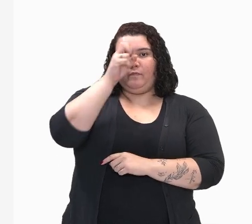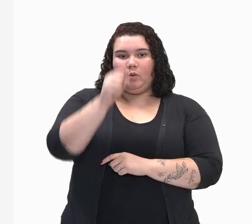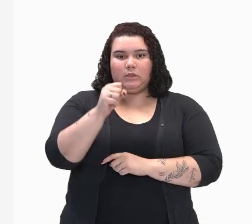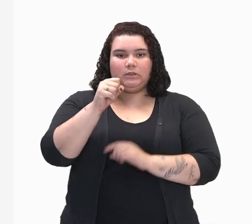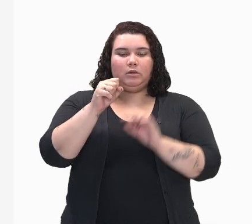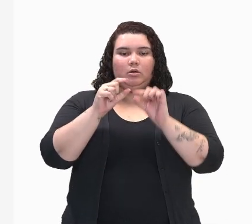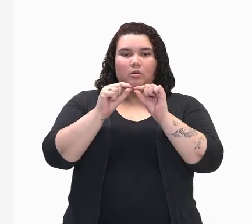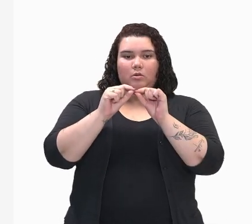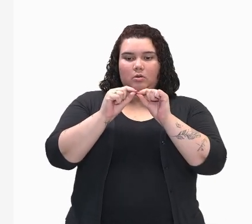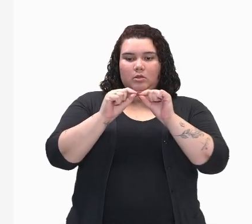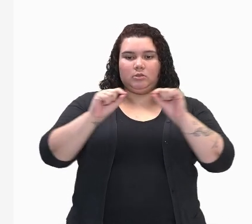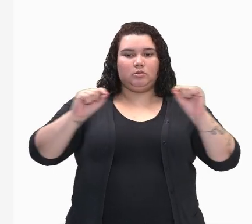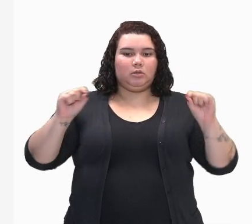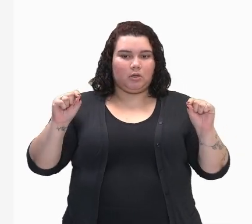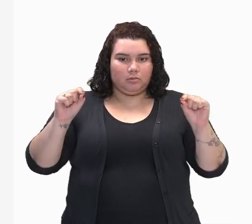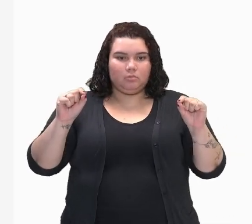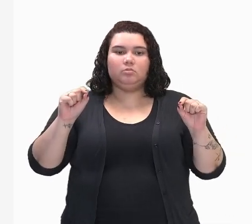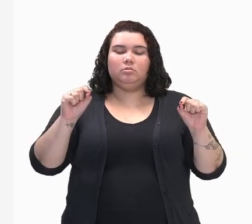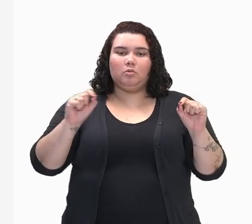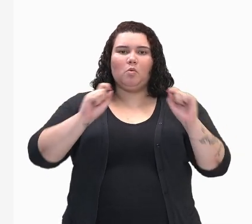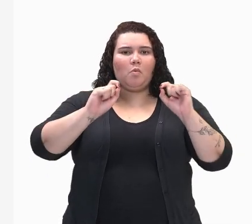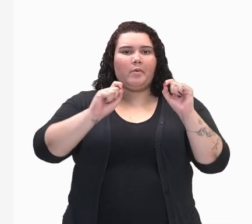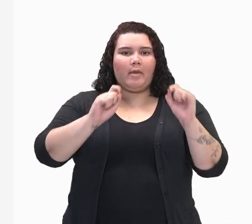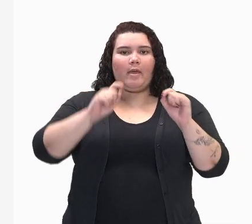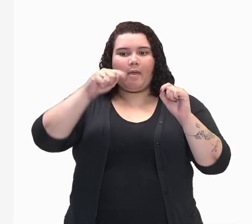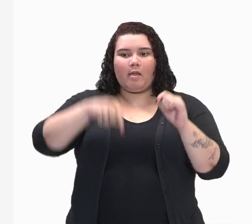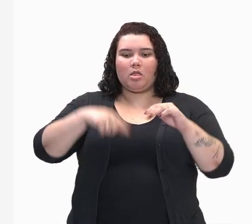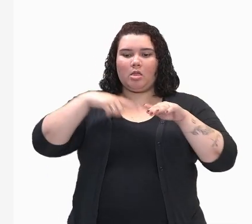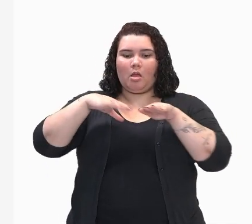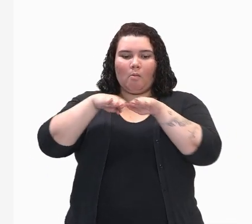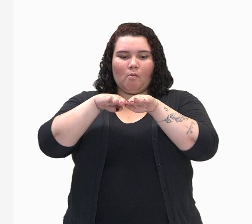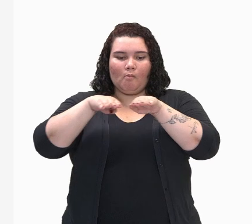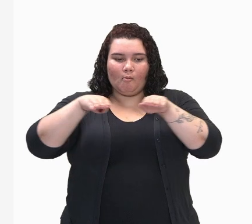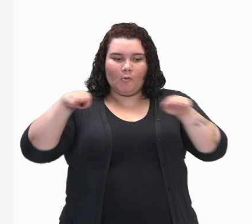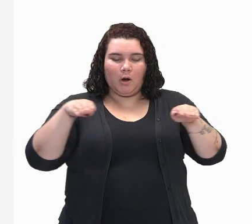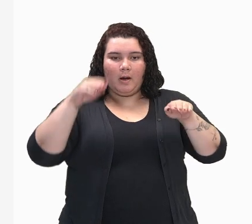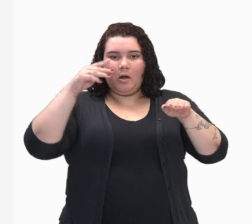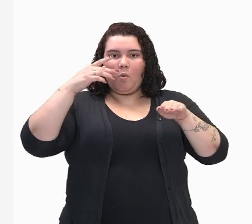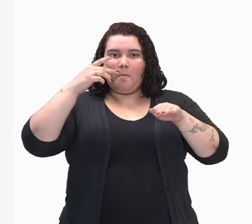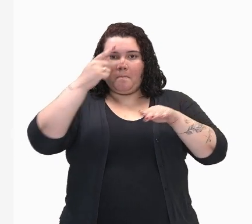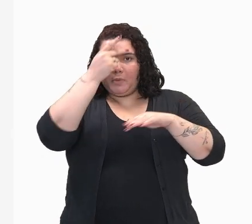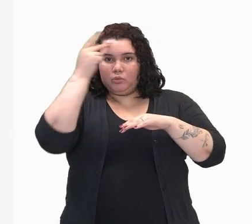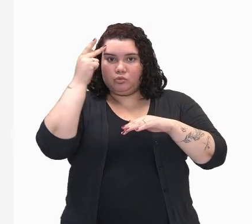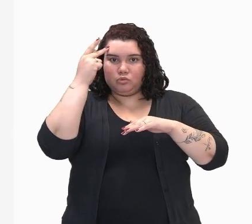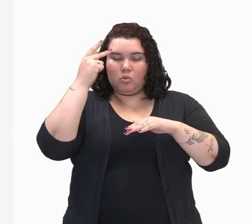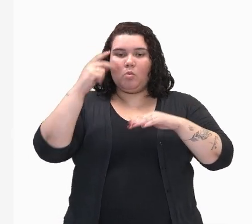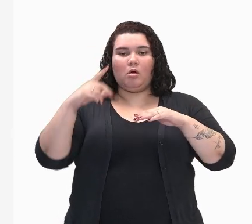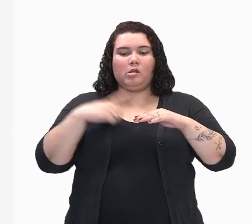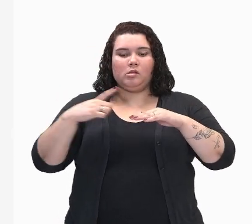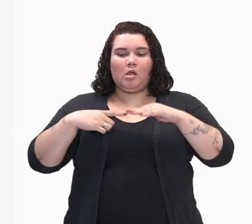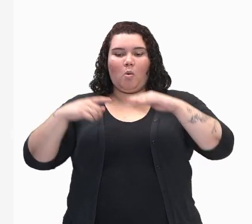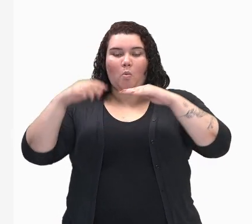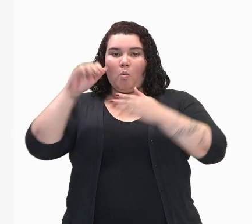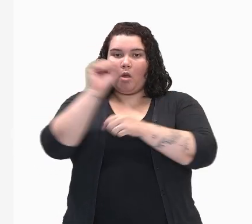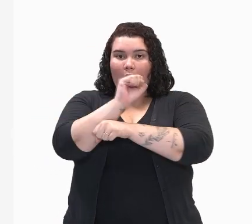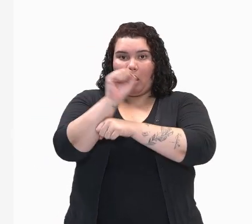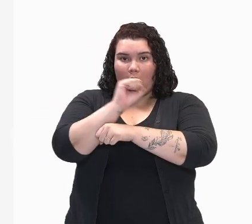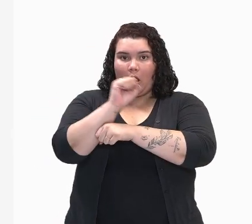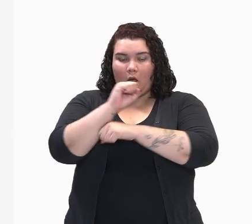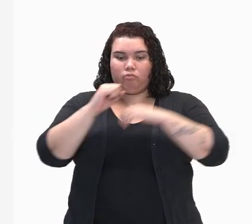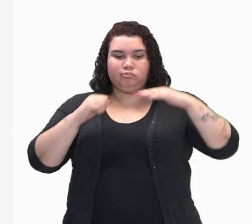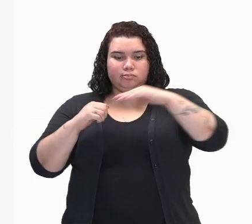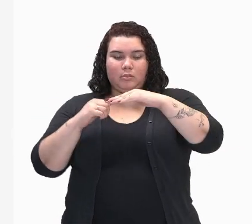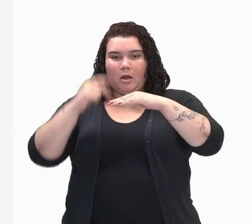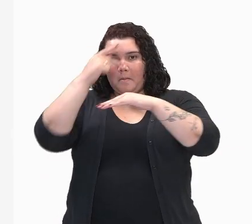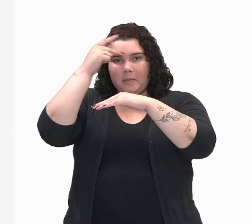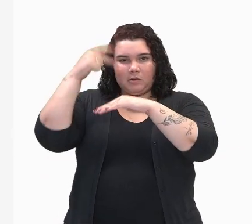está empurrando o carro. Então tem lá um valor dessa força que ele está fazendo sobre o carro. É o módulo, ou a intensidade. E